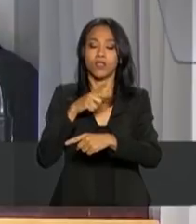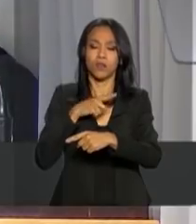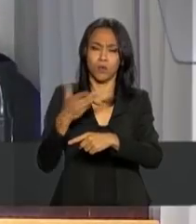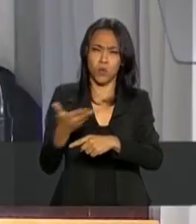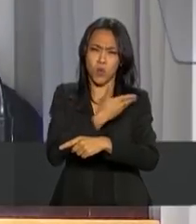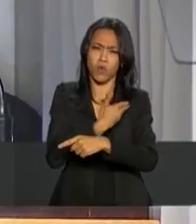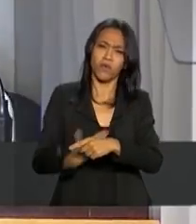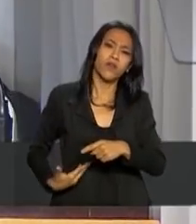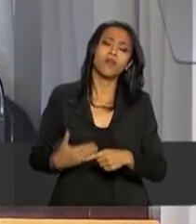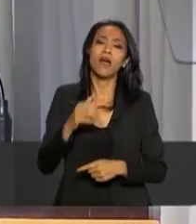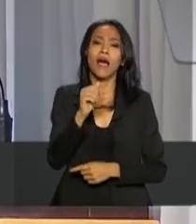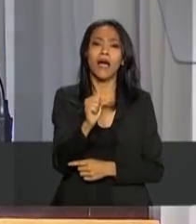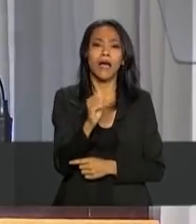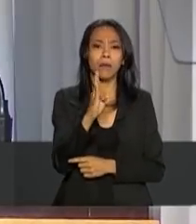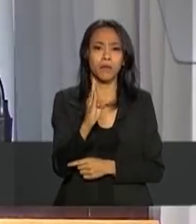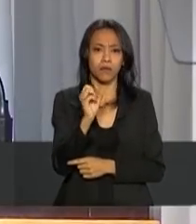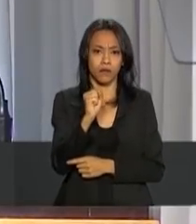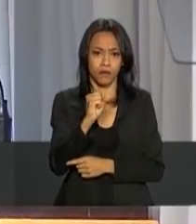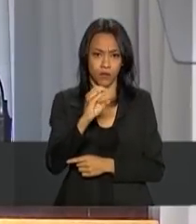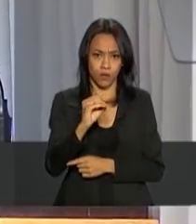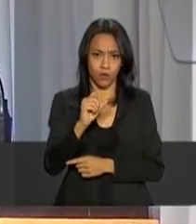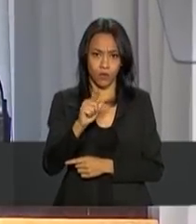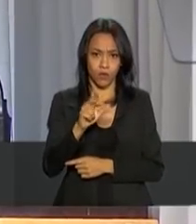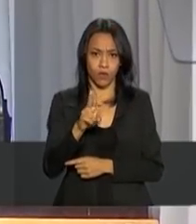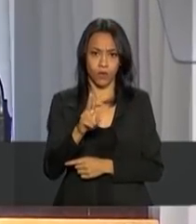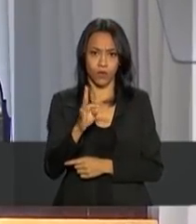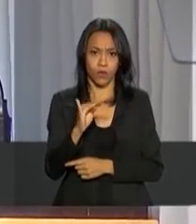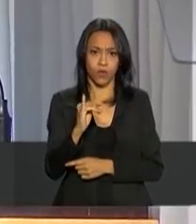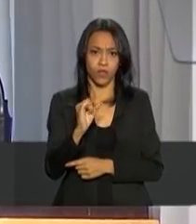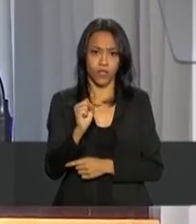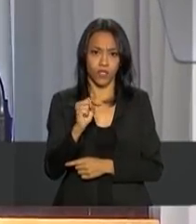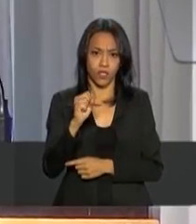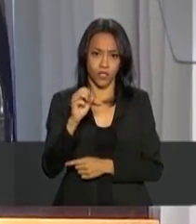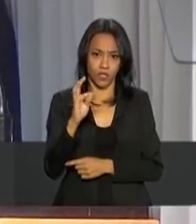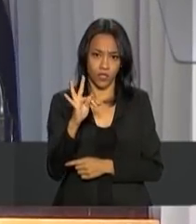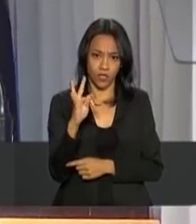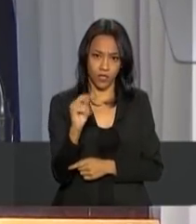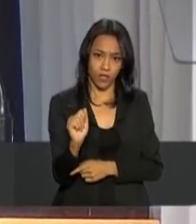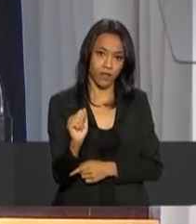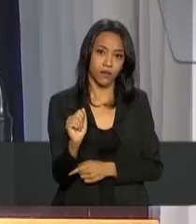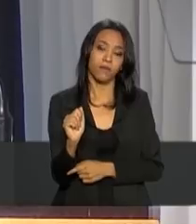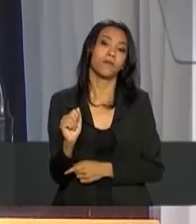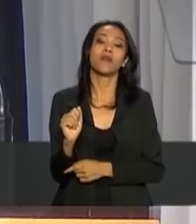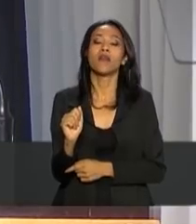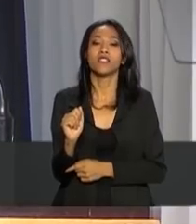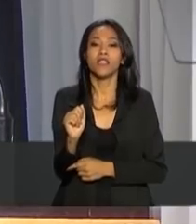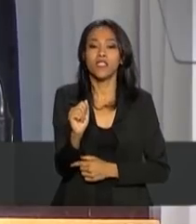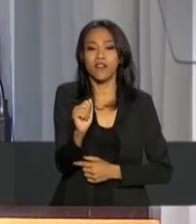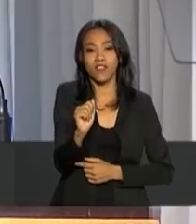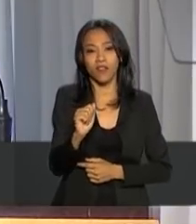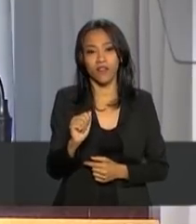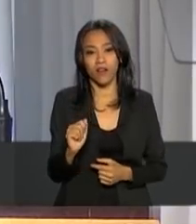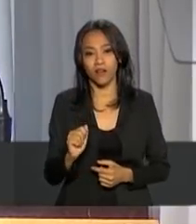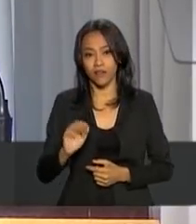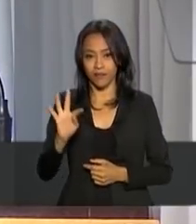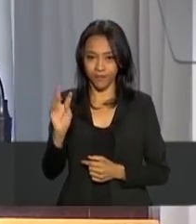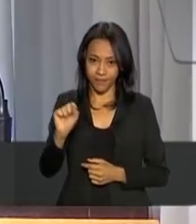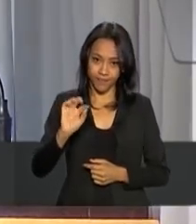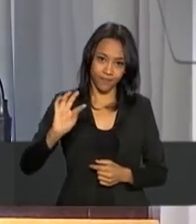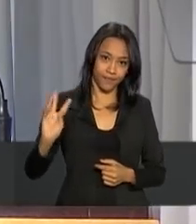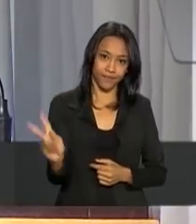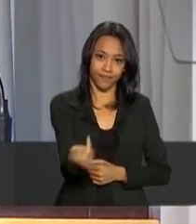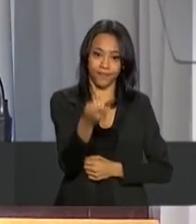por 1780, 89, por aí, né? Bom, mas com isso tudo, o que acontece? Nós tivemos